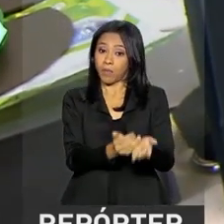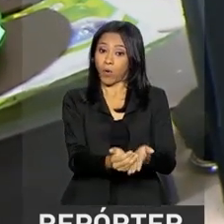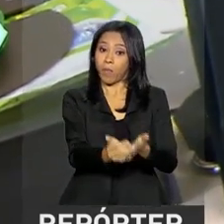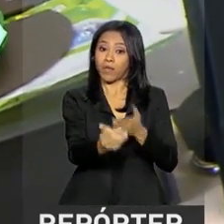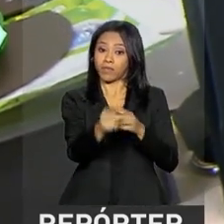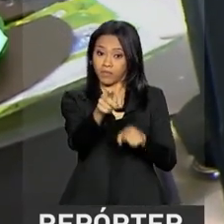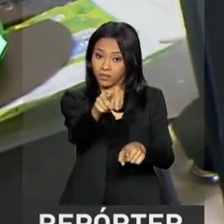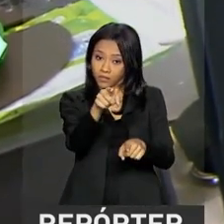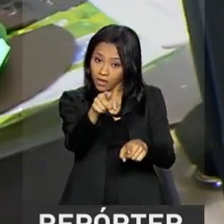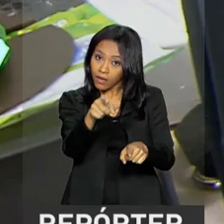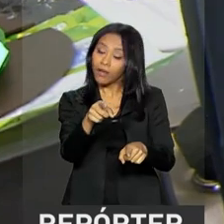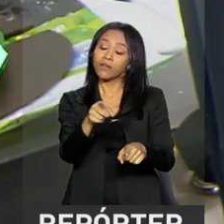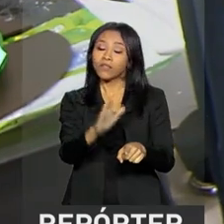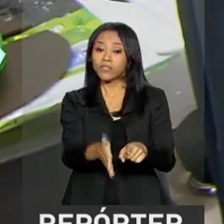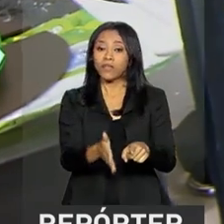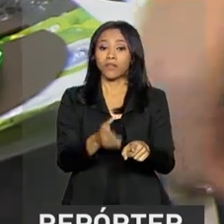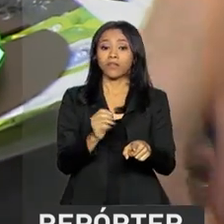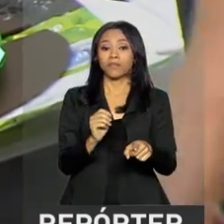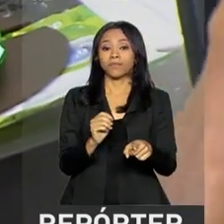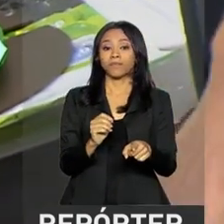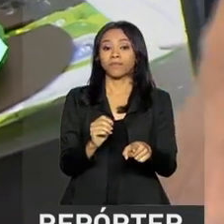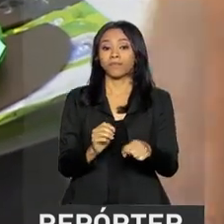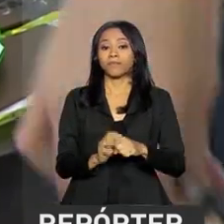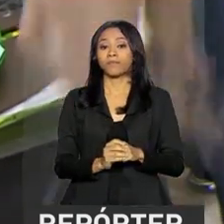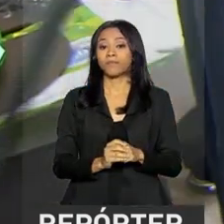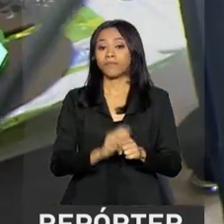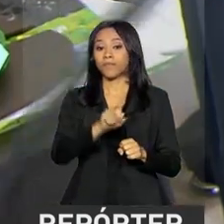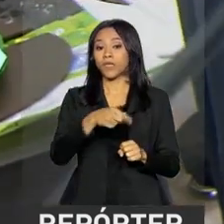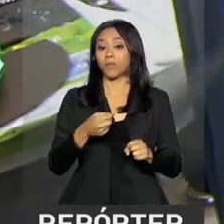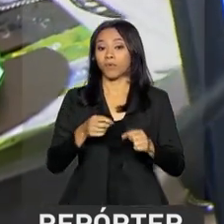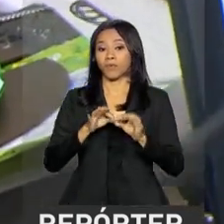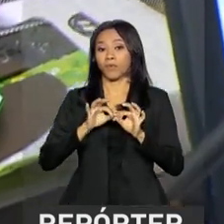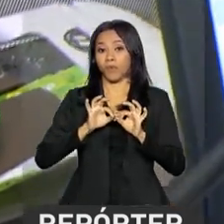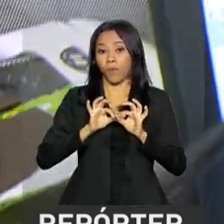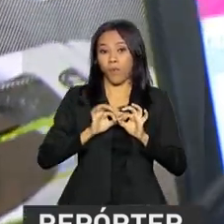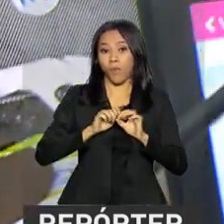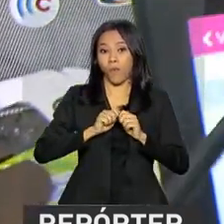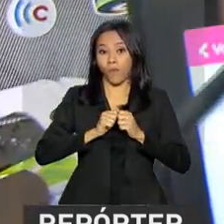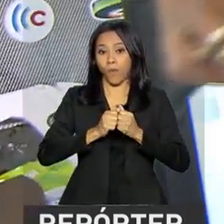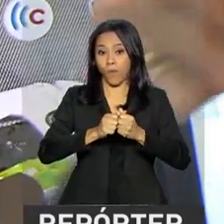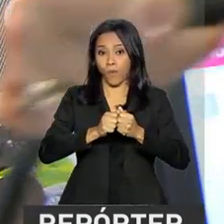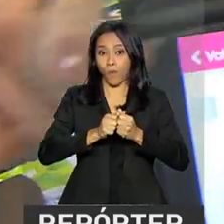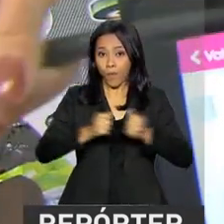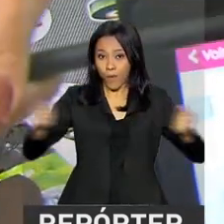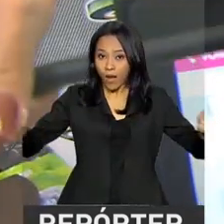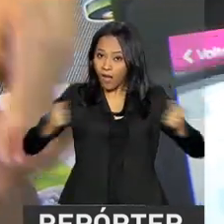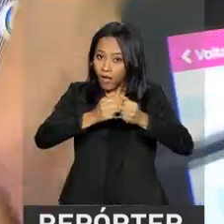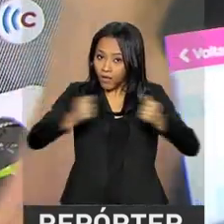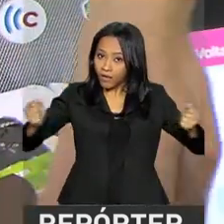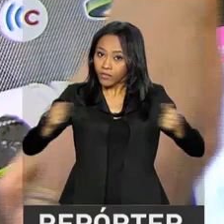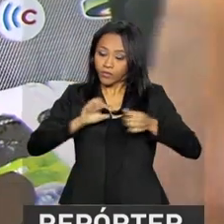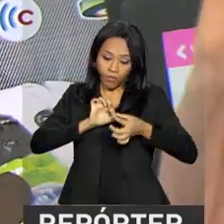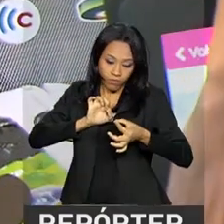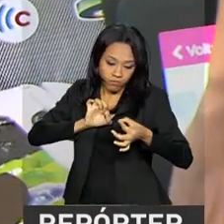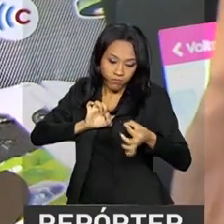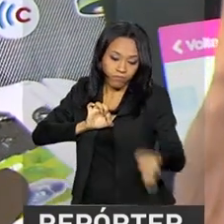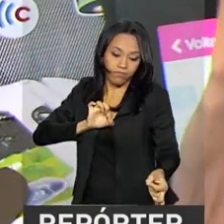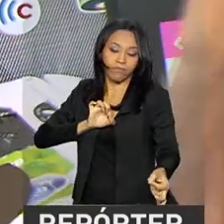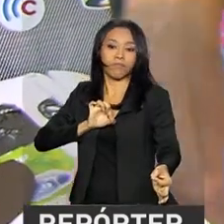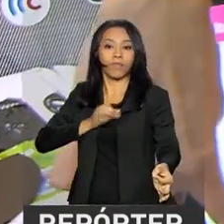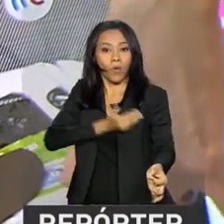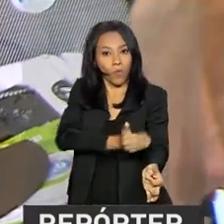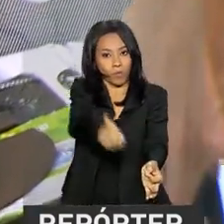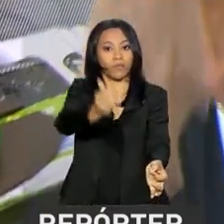no próprio aplicativo fixa o elástico que você quer utilizar para se exercitar e ao